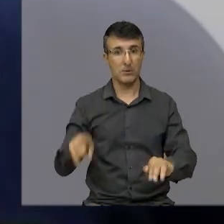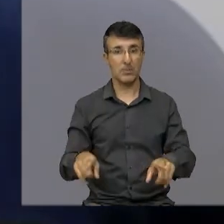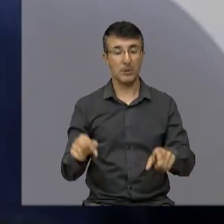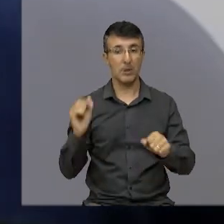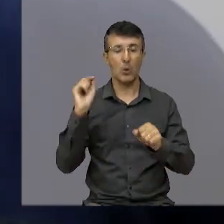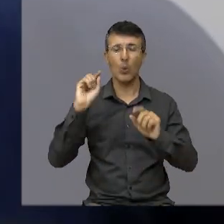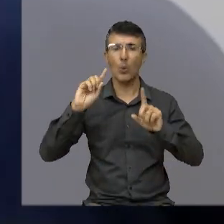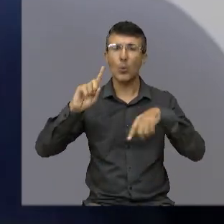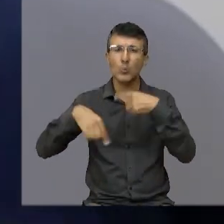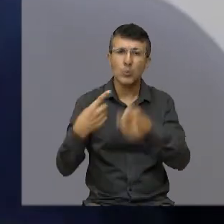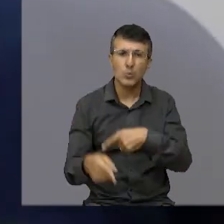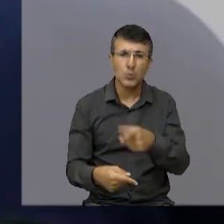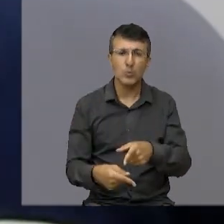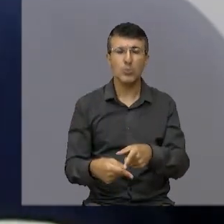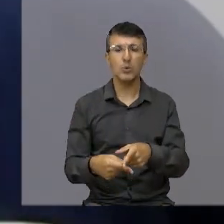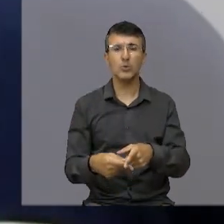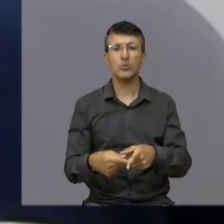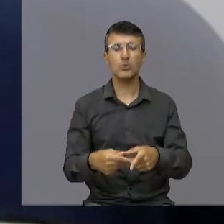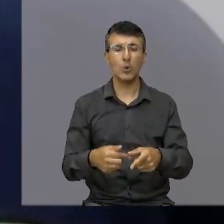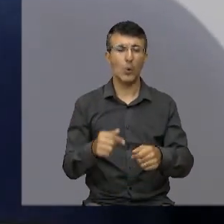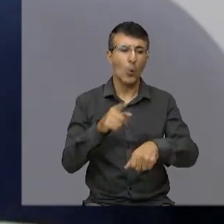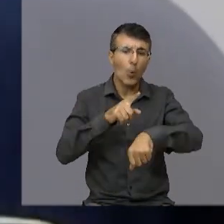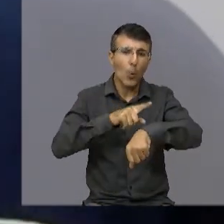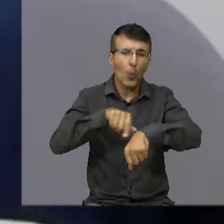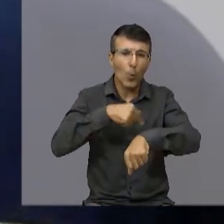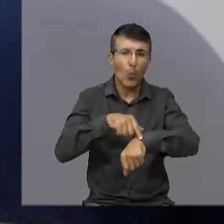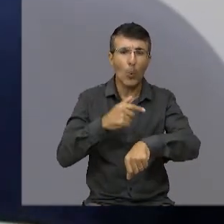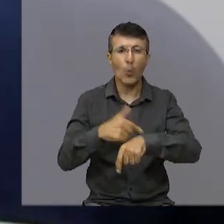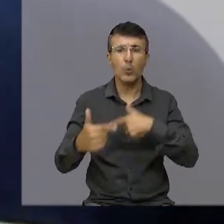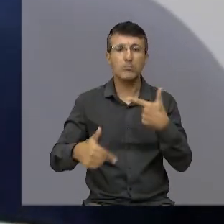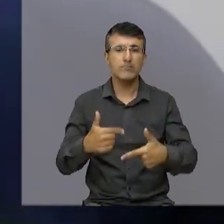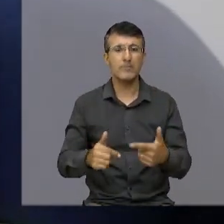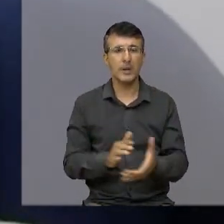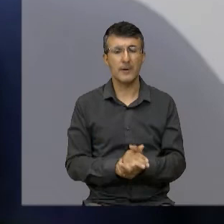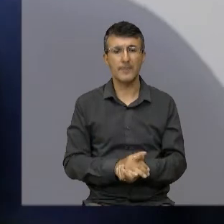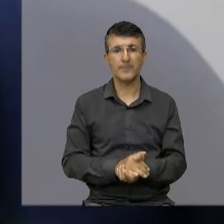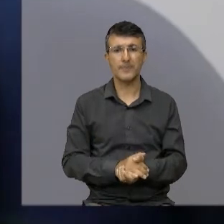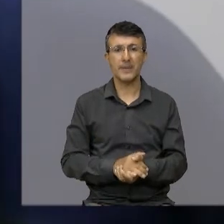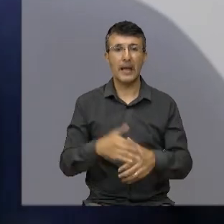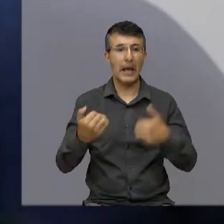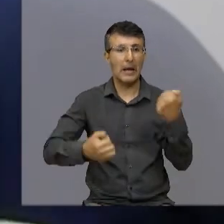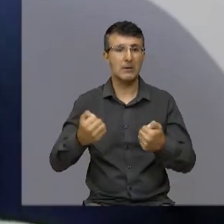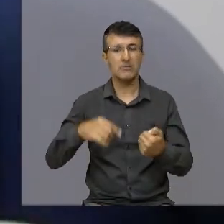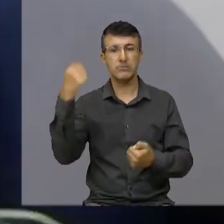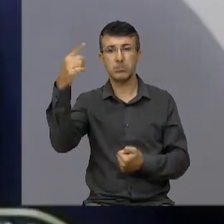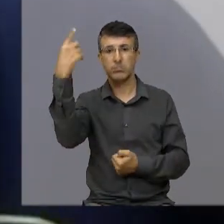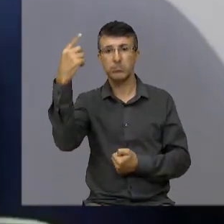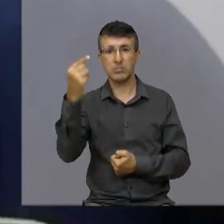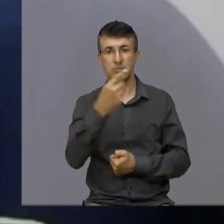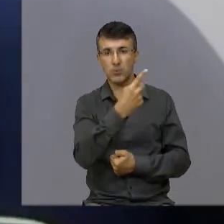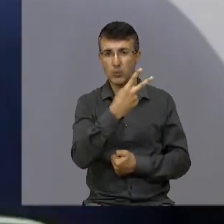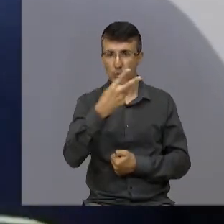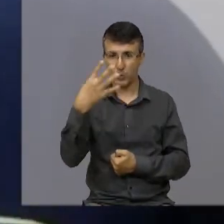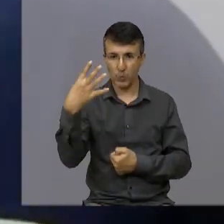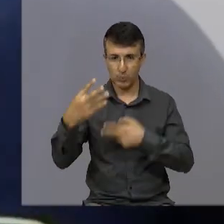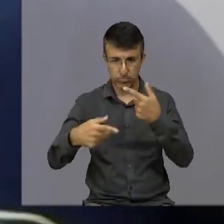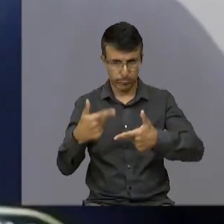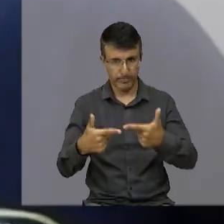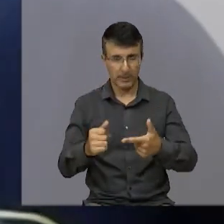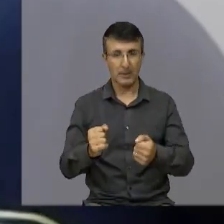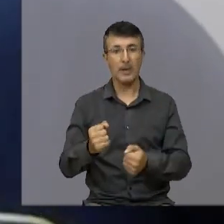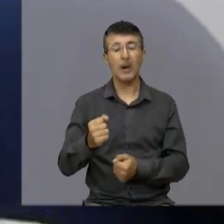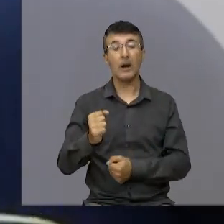da Delegacia da Mulher, ao horário que ela está fechada, a patrulha funciona 24 horas. Significa que se nós